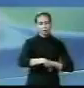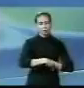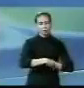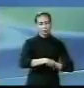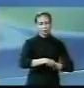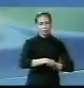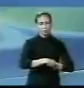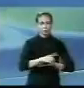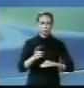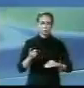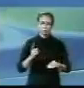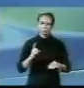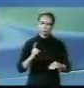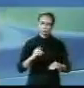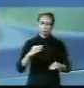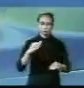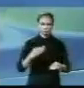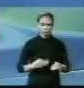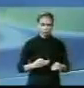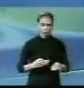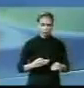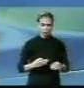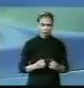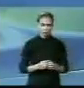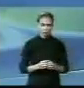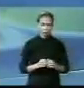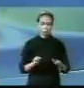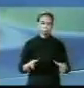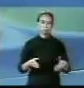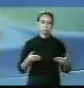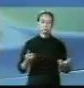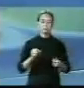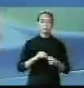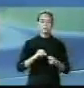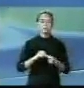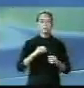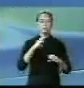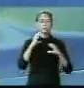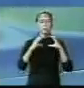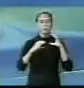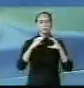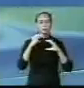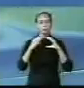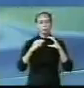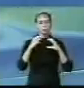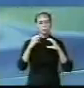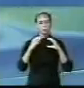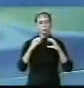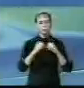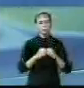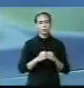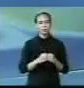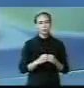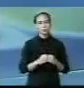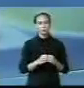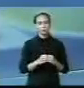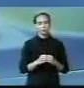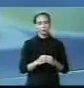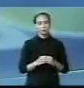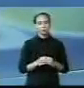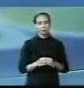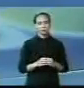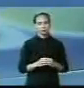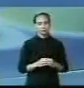endereços válidos na internet. Então, quem faz essa comunicação? Se eu tenho, minha máquina tem um IP inválido, e o site da UOL tem um